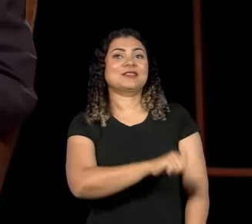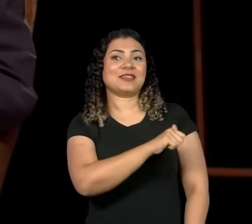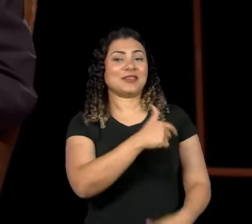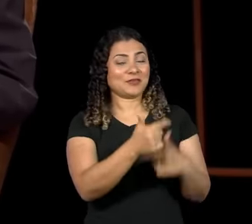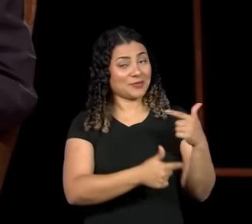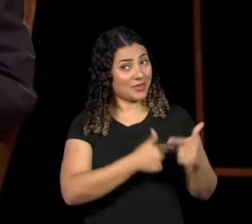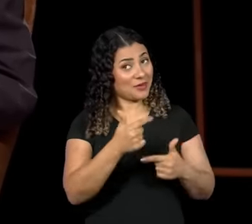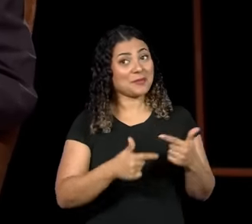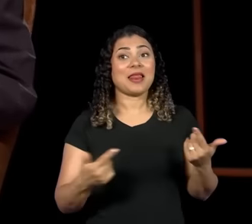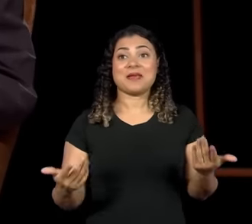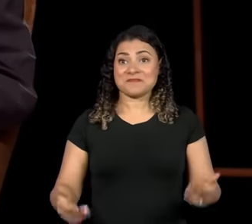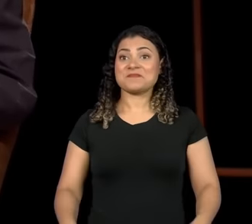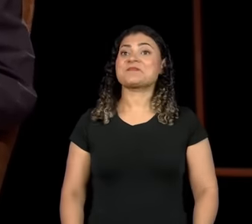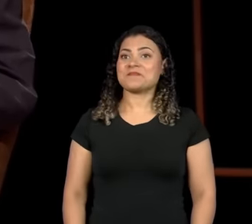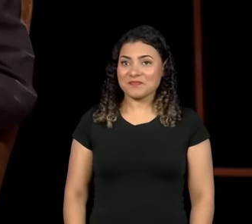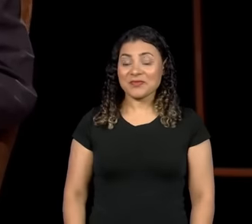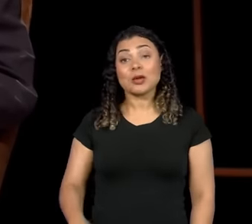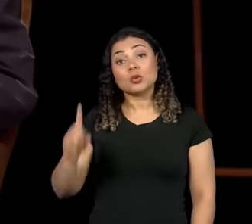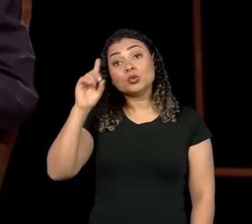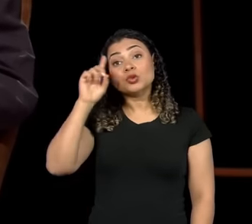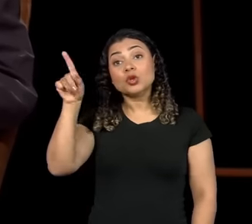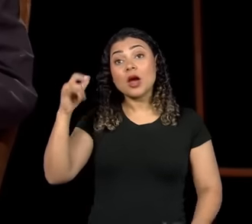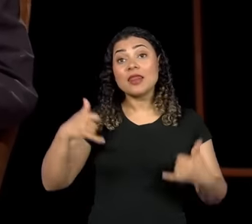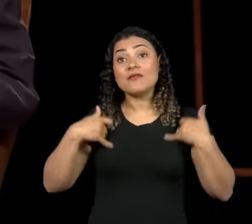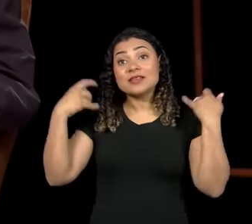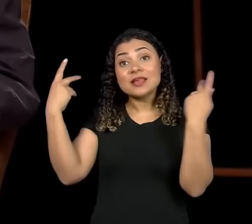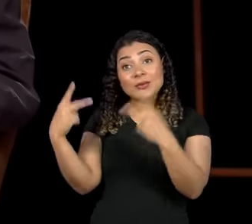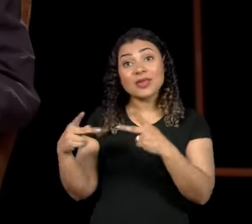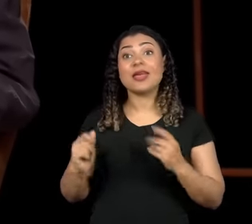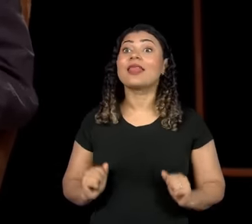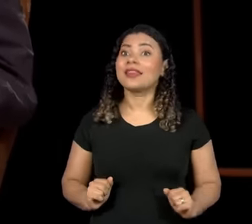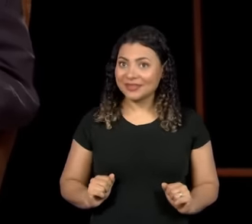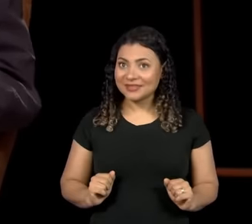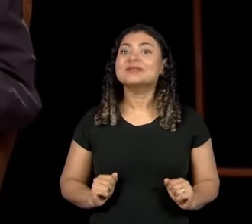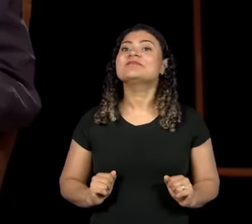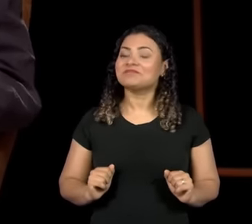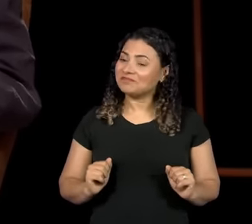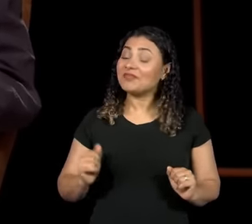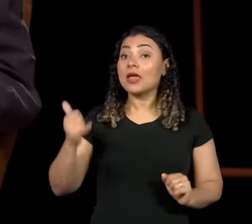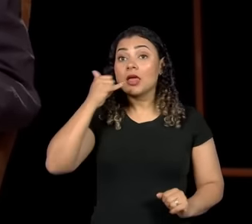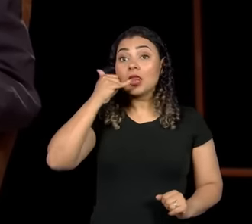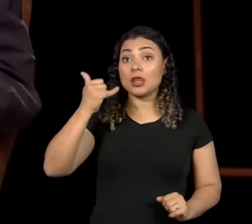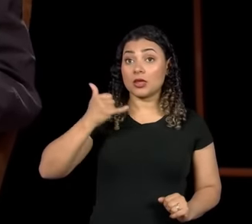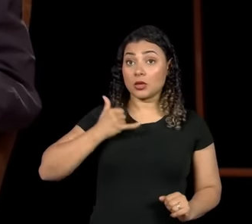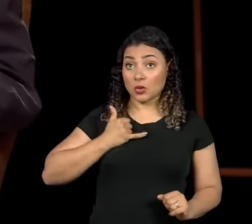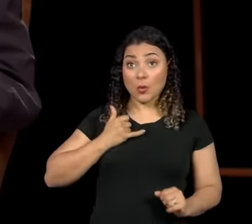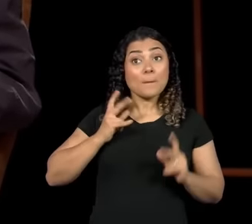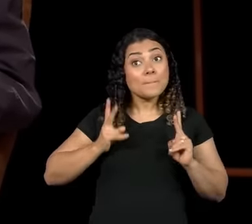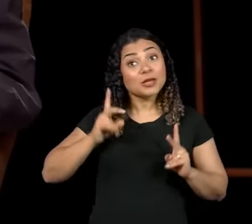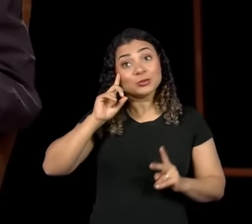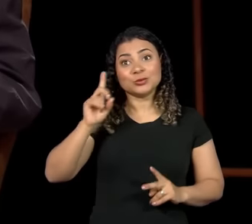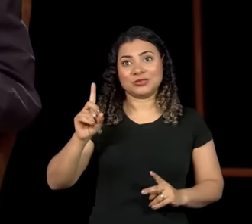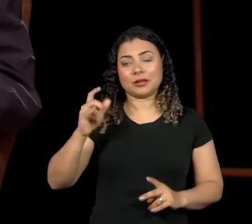trabalhar. Num dia do aniversário dele, ele ligou para mim, no mesmo dia.